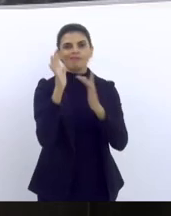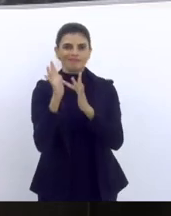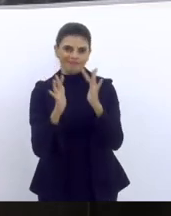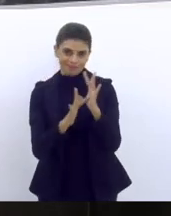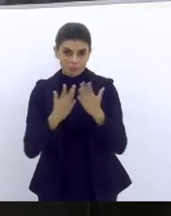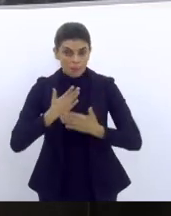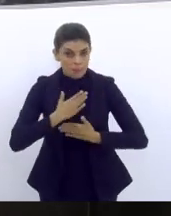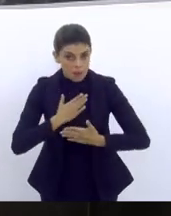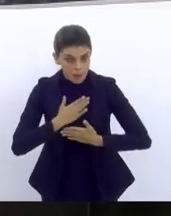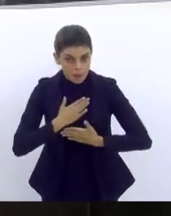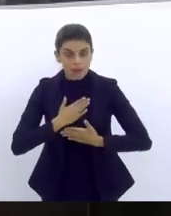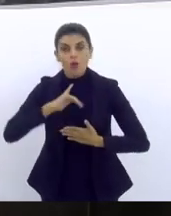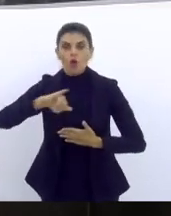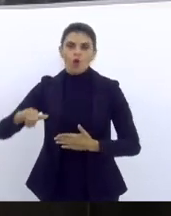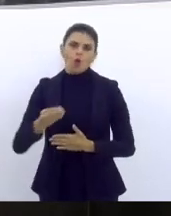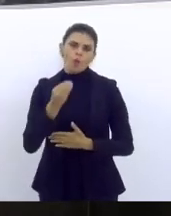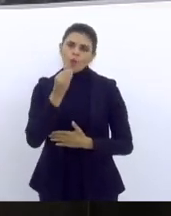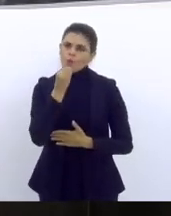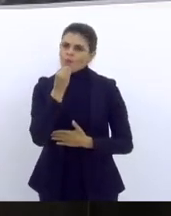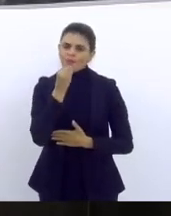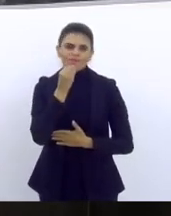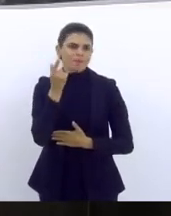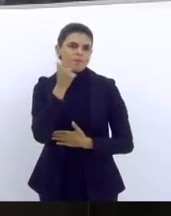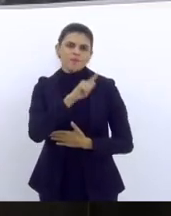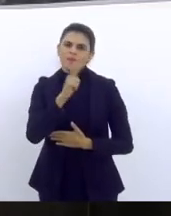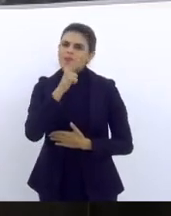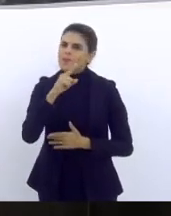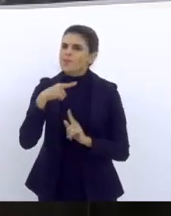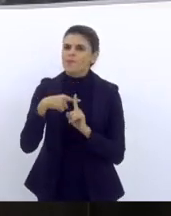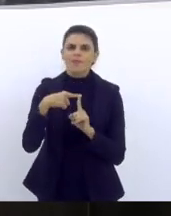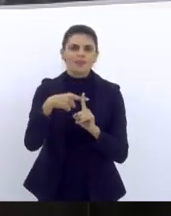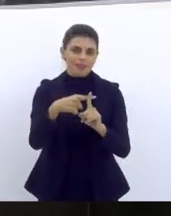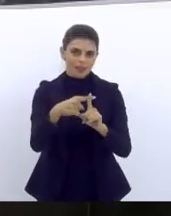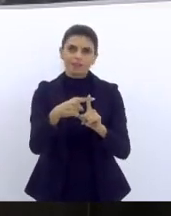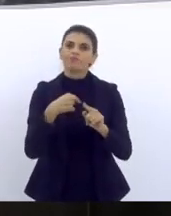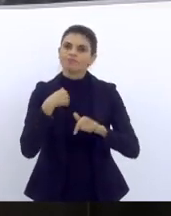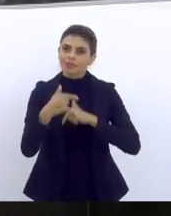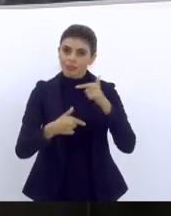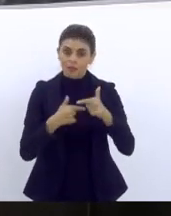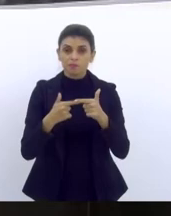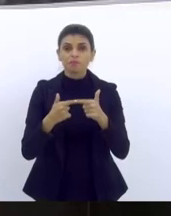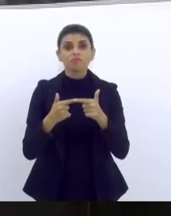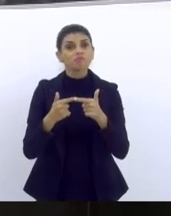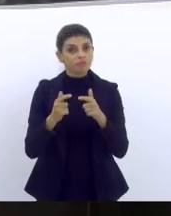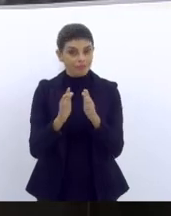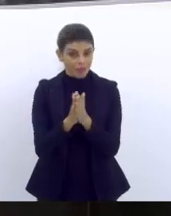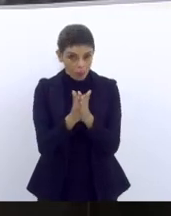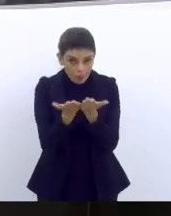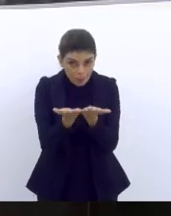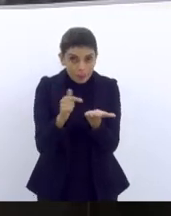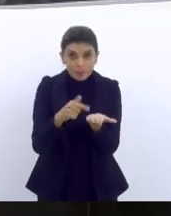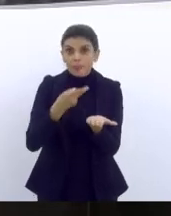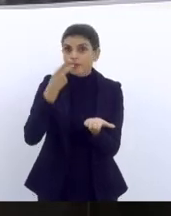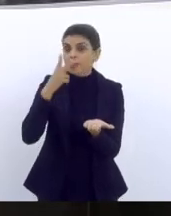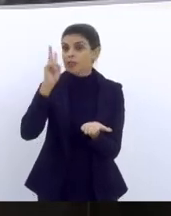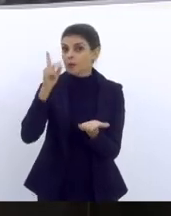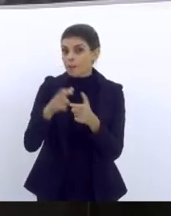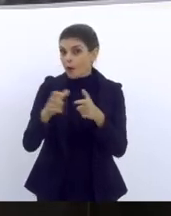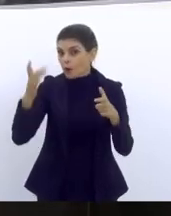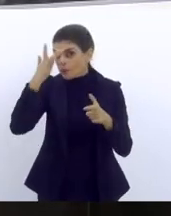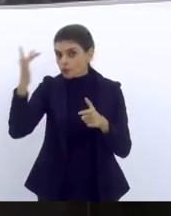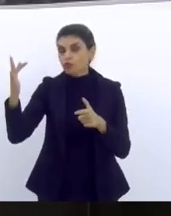Particularmente, para mim, é um privilégio fazer essa obra, porque a Bíblia fala que muitos são chamados e poucos são os escolhidos.